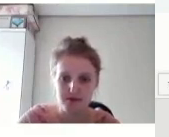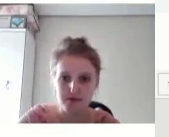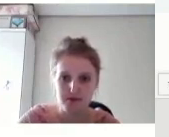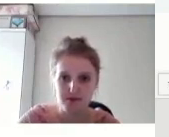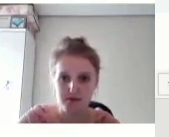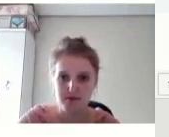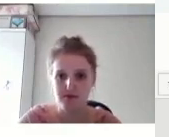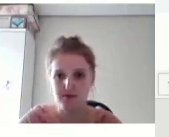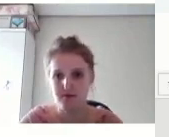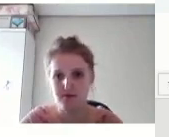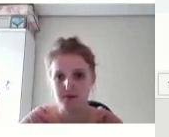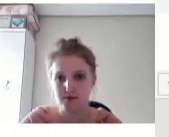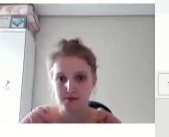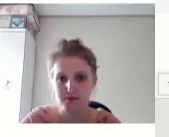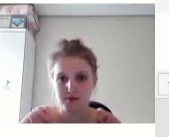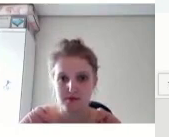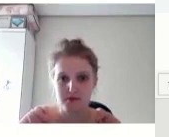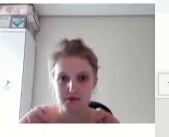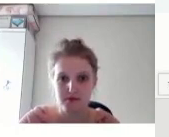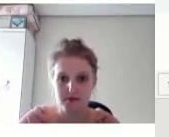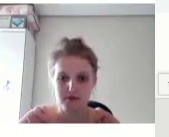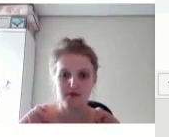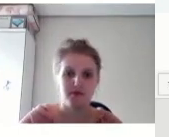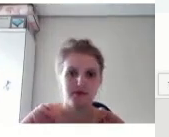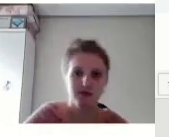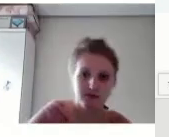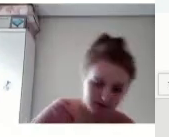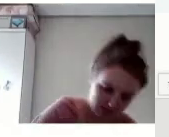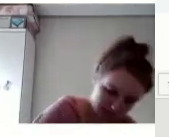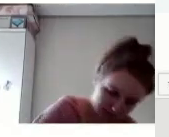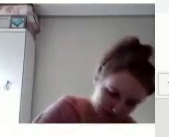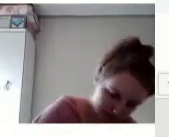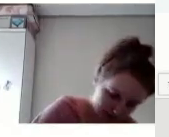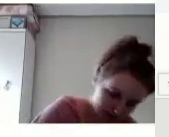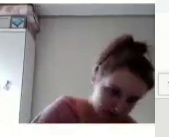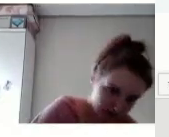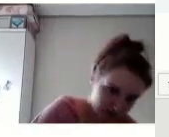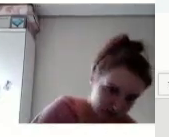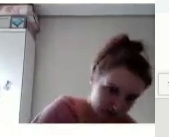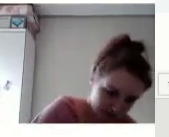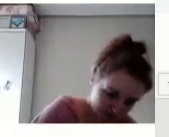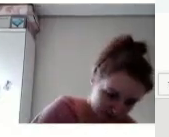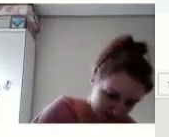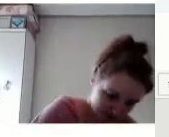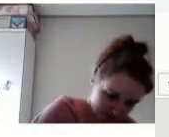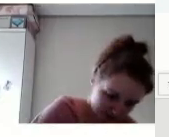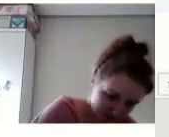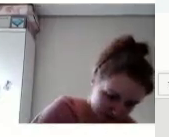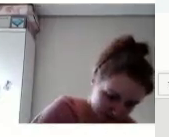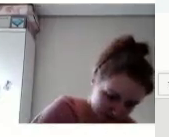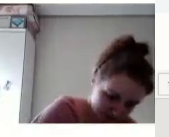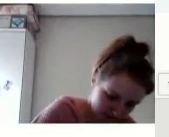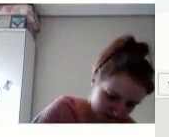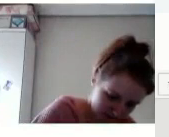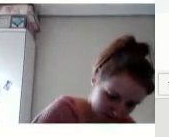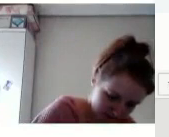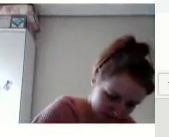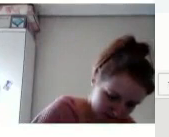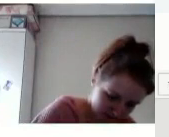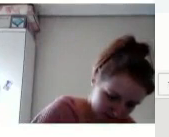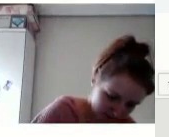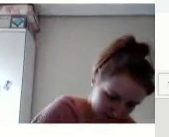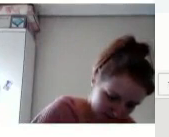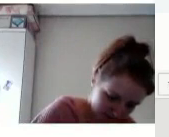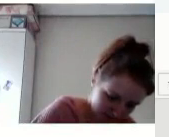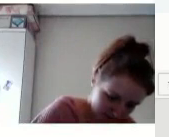Ele é associativo, né? A mais BC é AC mais BC, e assim por diante, né? Tem uma série de quantidades, tem uma quantidade